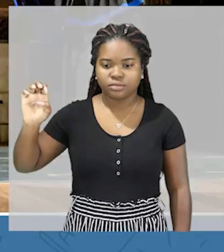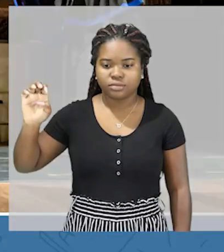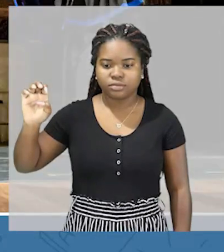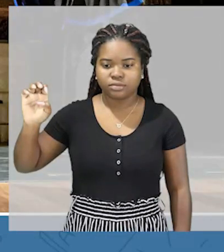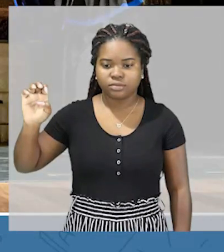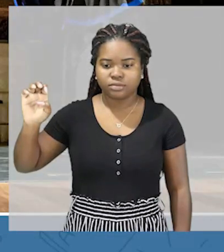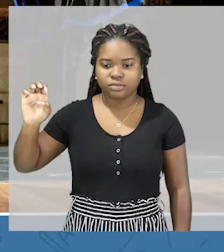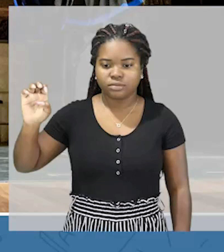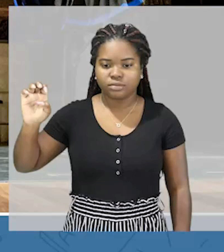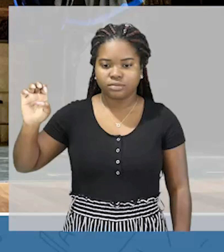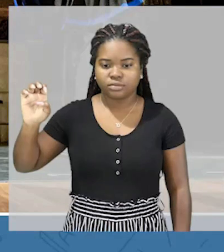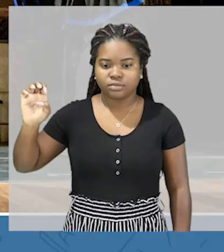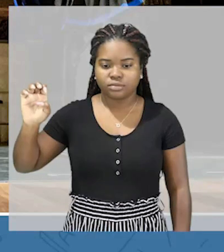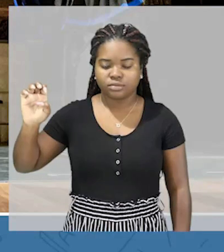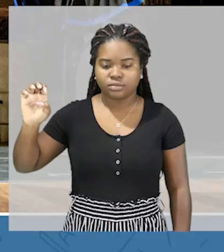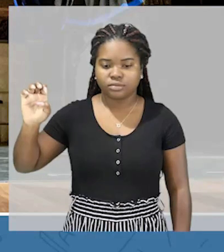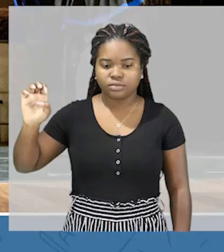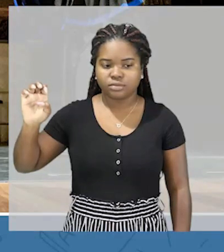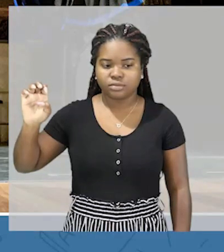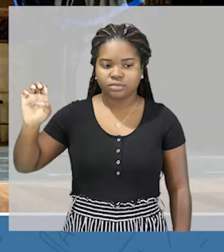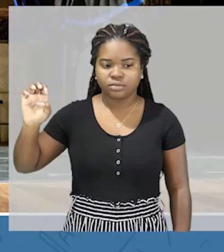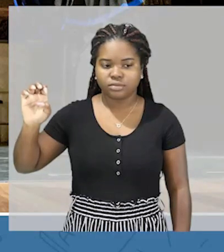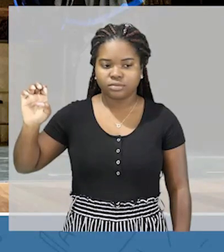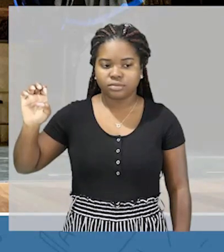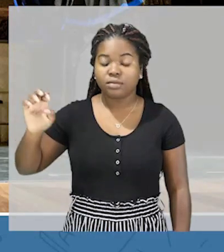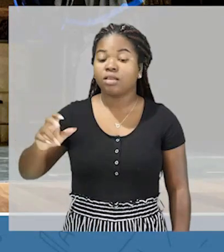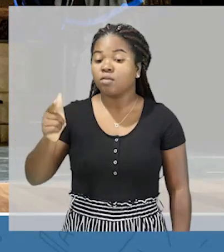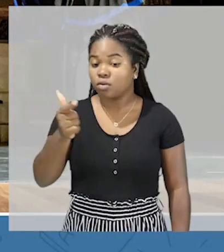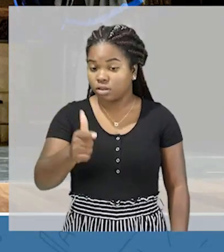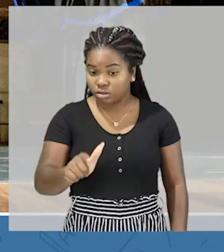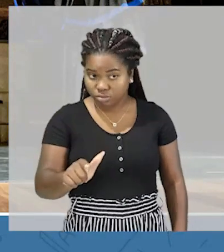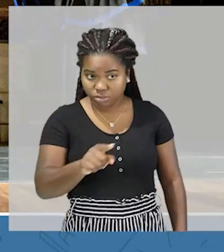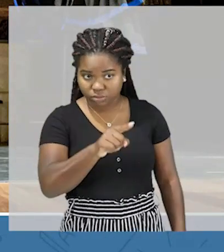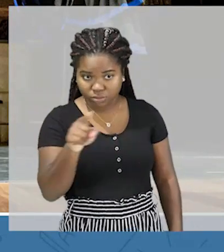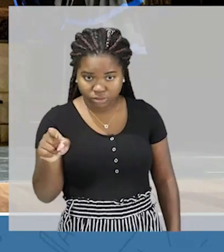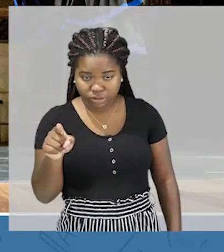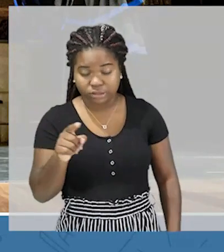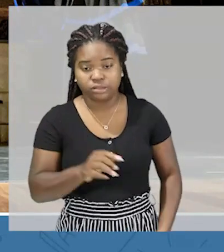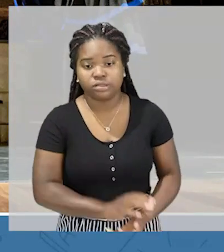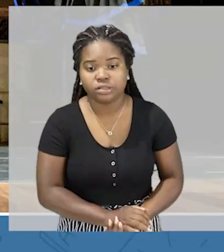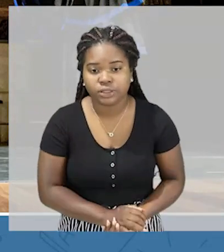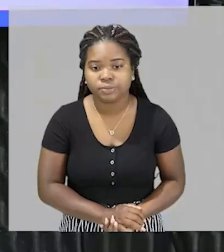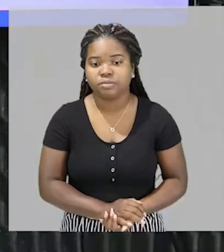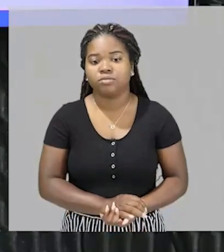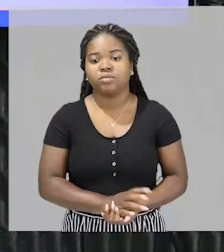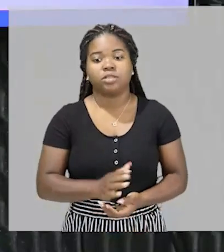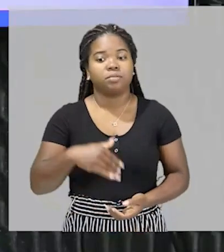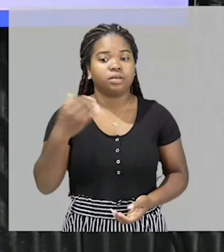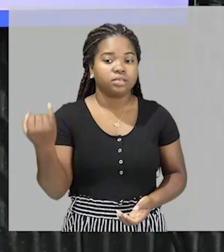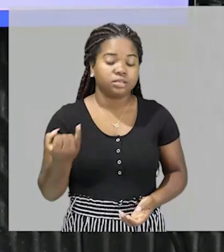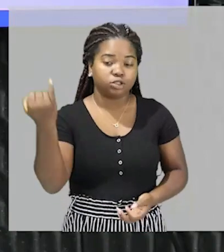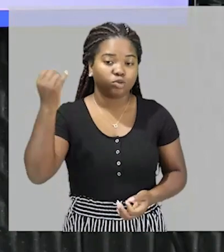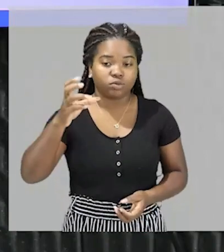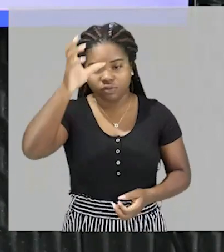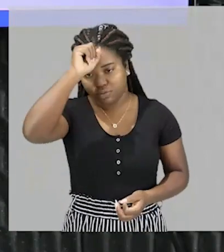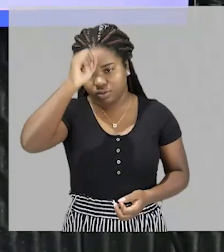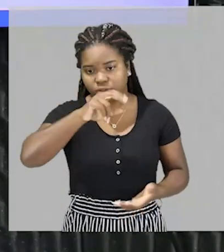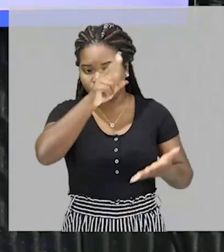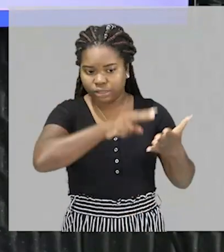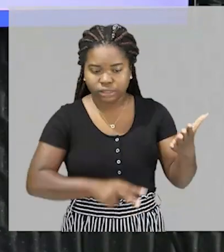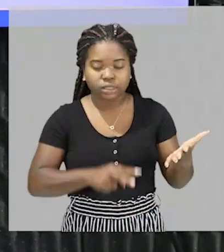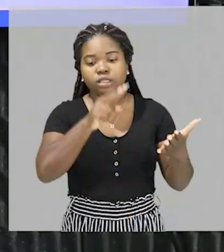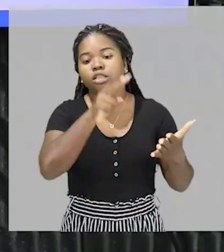sua persona, a sua máscara. Letra E. Repetir. Não tem coisa mais interessante do que você aprender a fazer a leitura